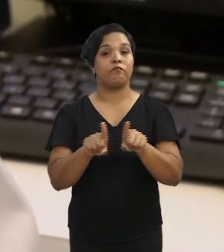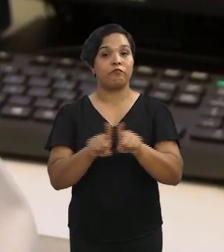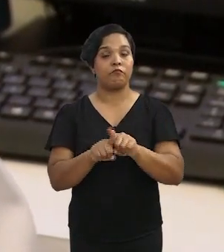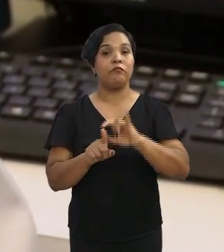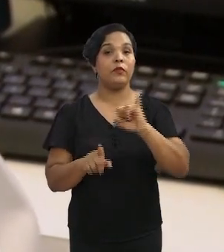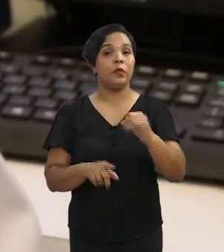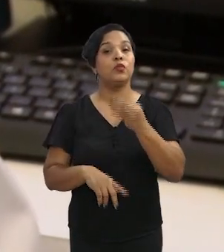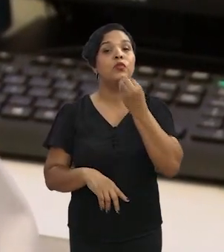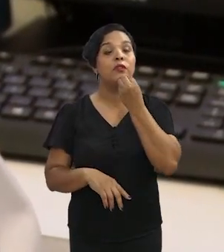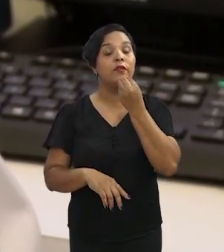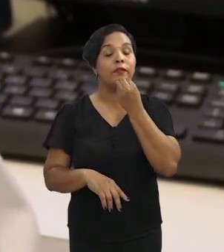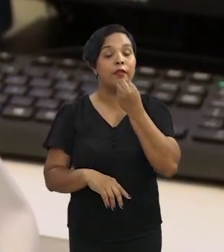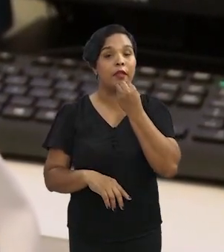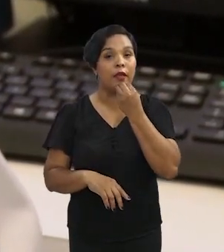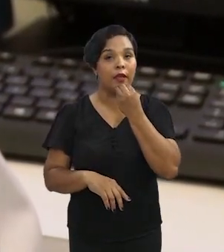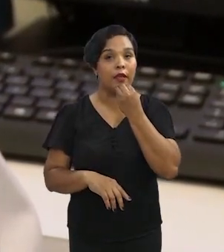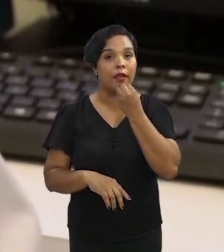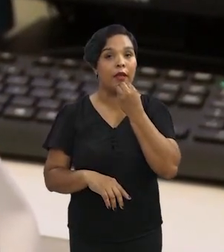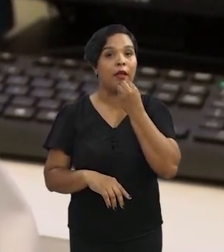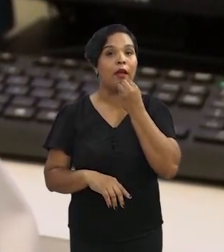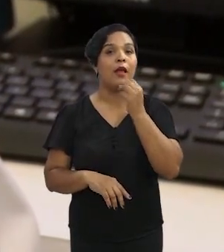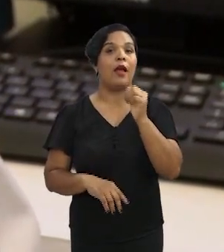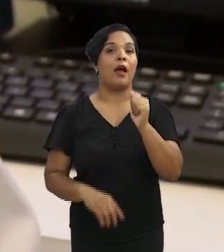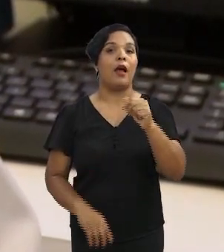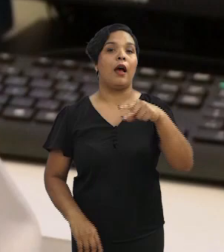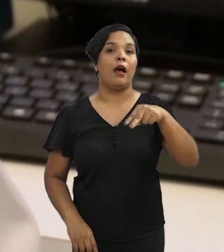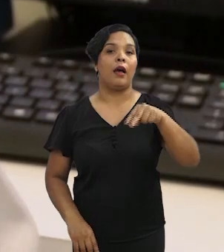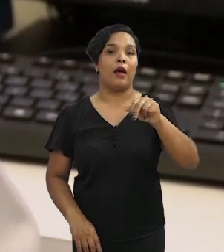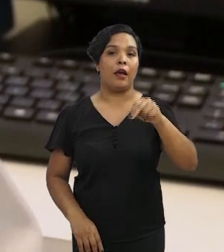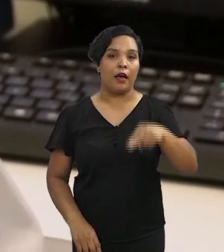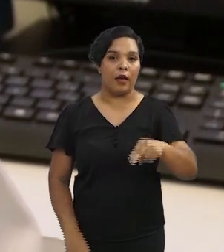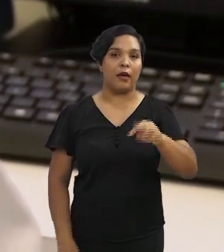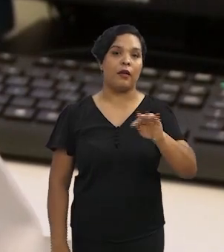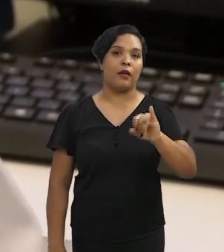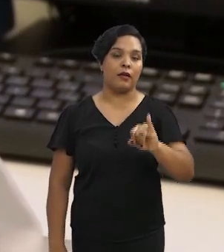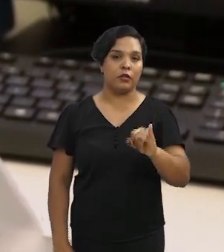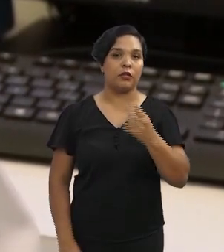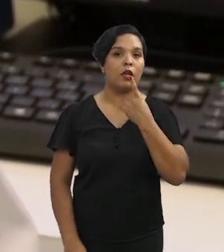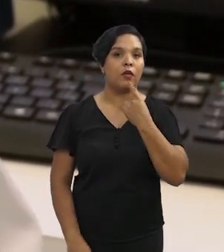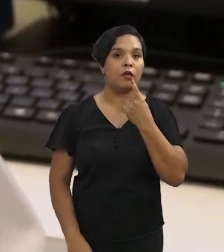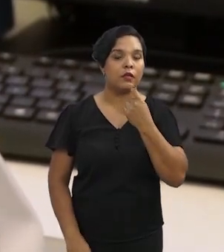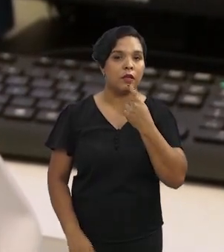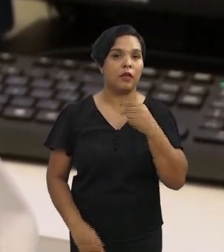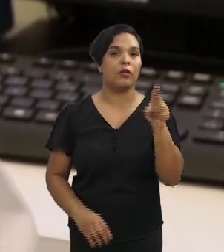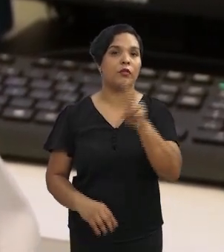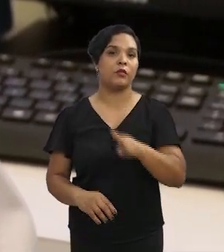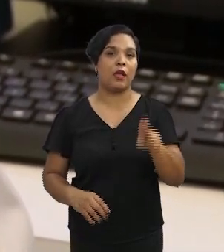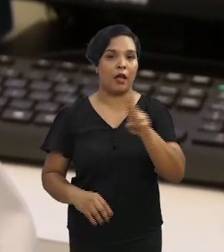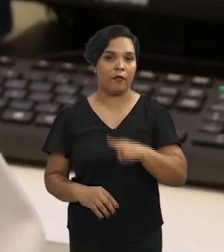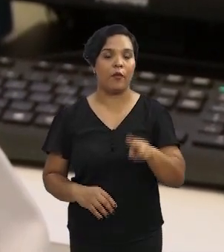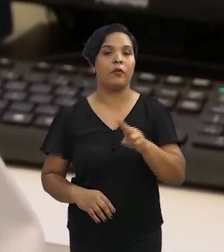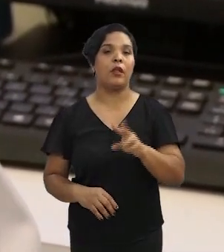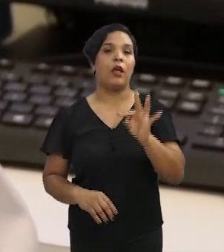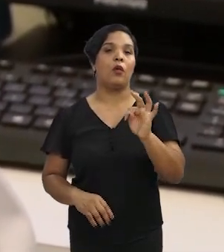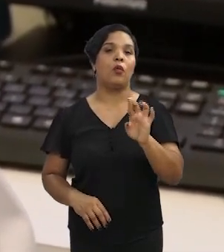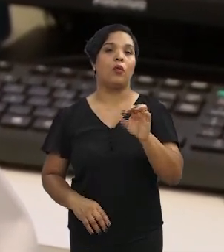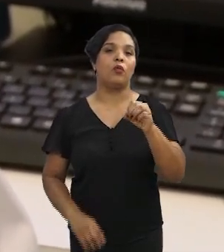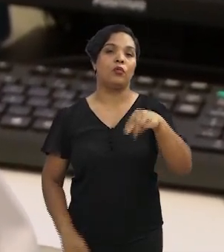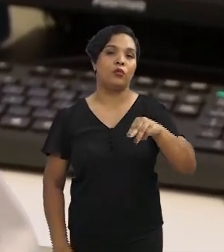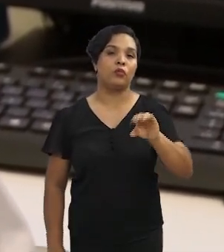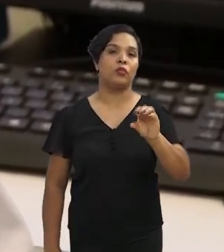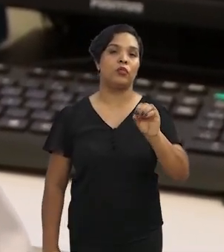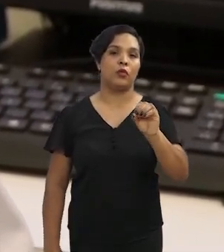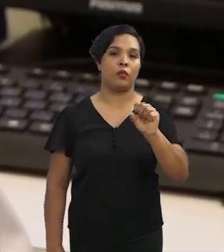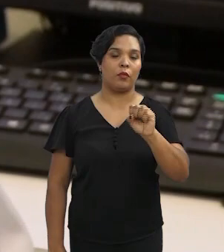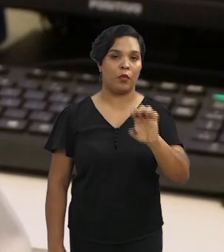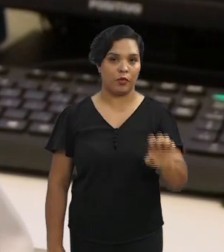justifica plenamente a grande anticoagulação que os médicos utilizaram nos pacientes acamados com trombose. Então,